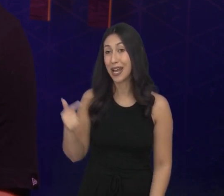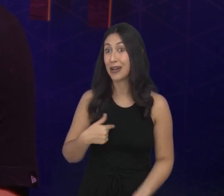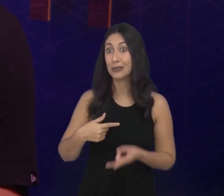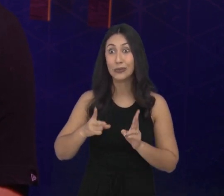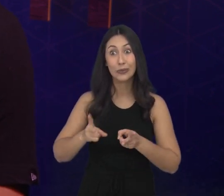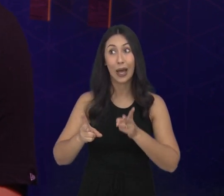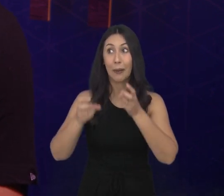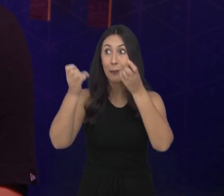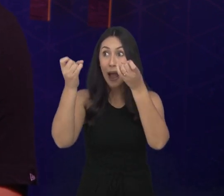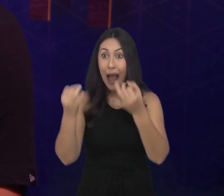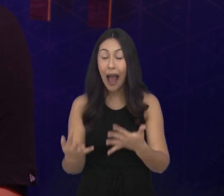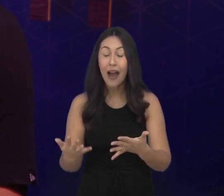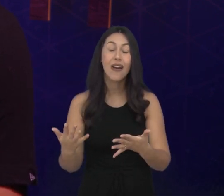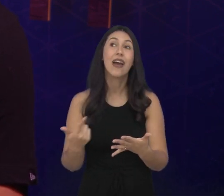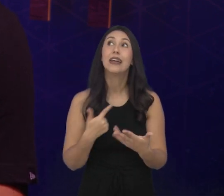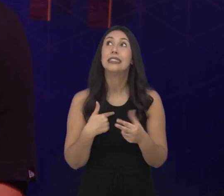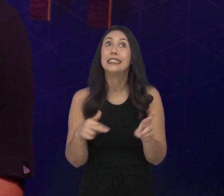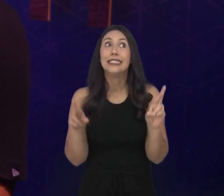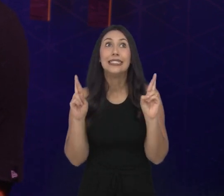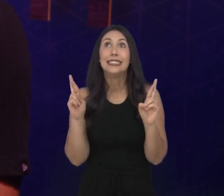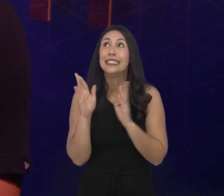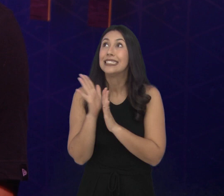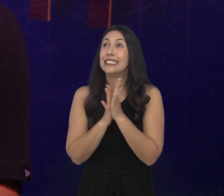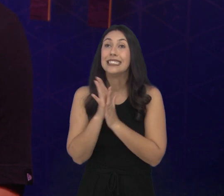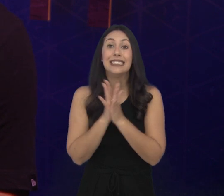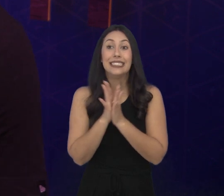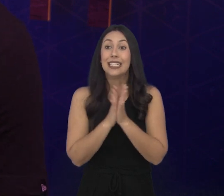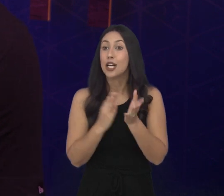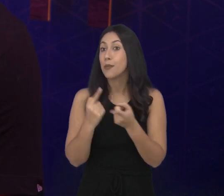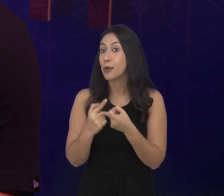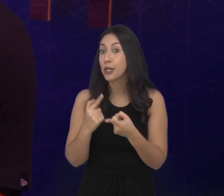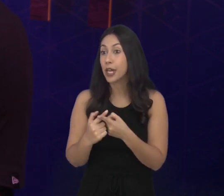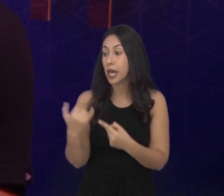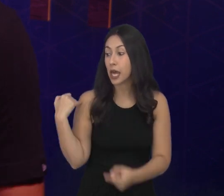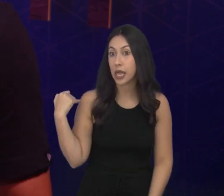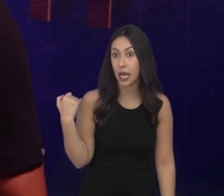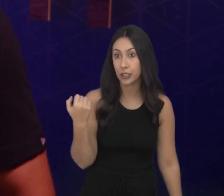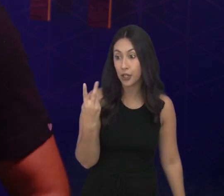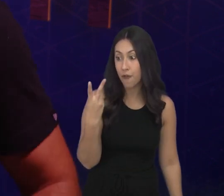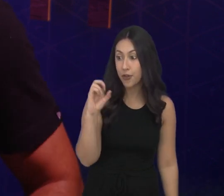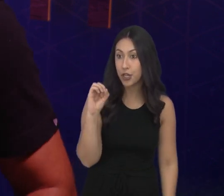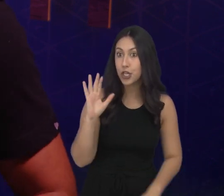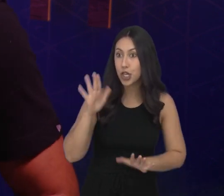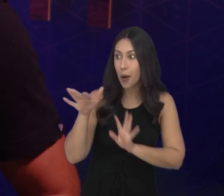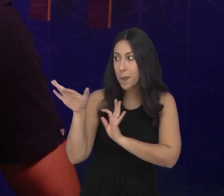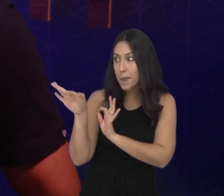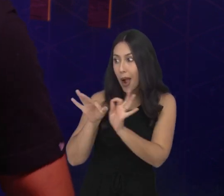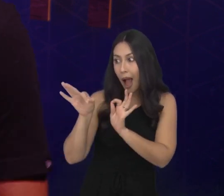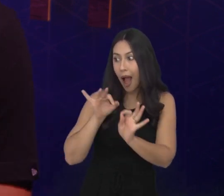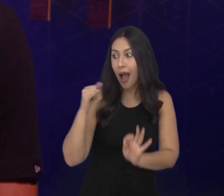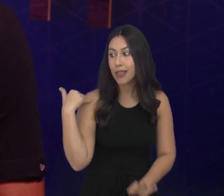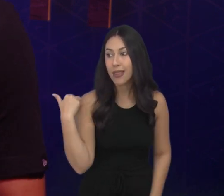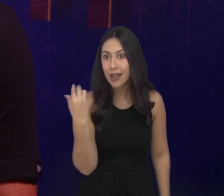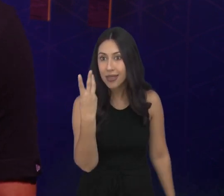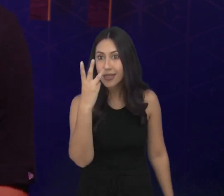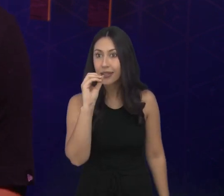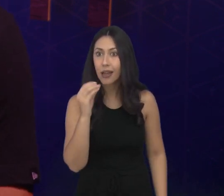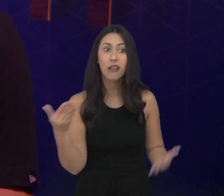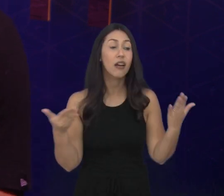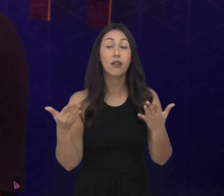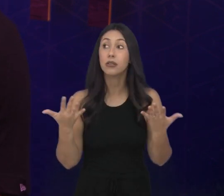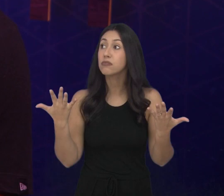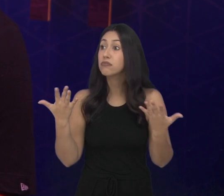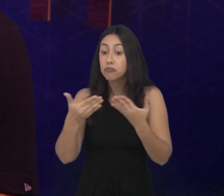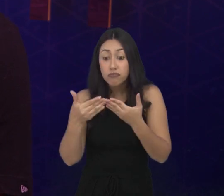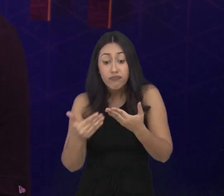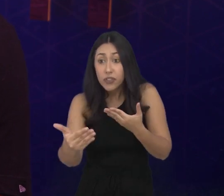tempo. E eu tinha uma grande expectativa, porque eu tinha um projeto. Desde os 20 anos eu pensava nos meus 30. E agora que eu cheguei